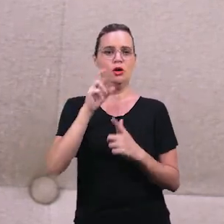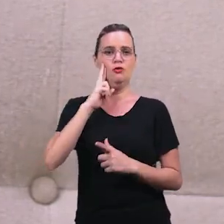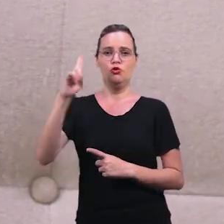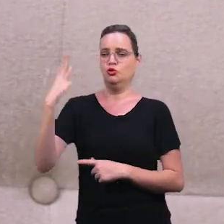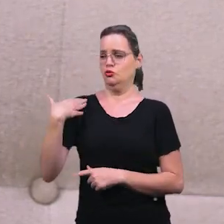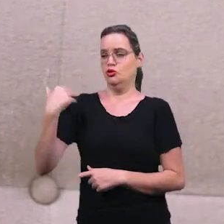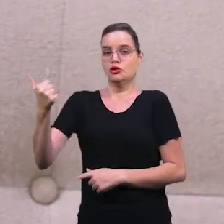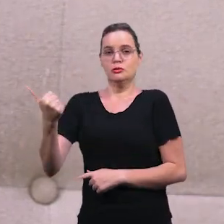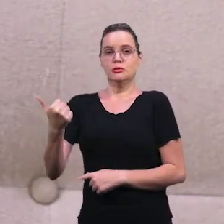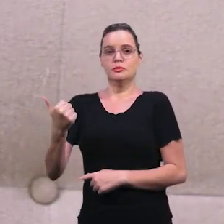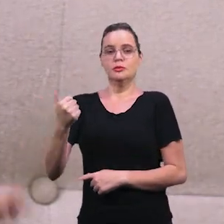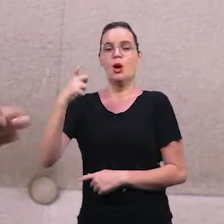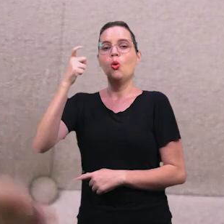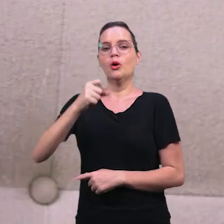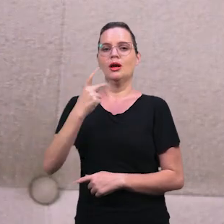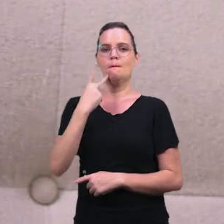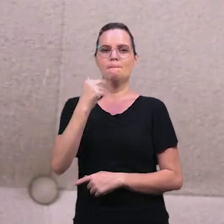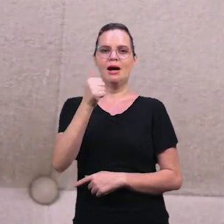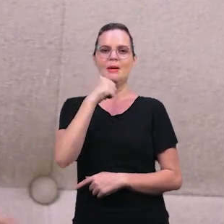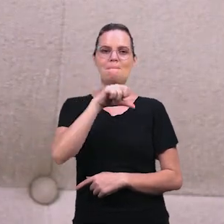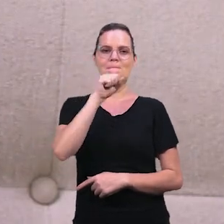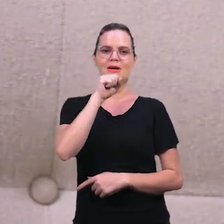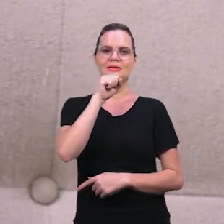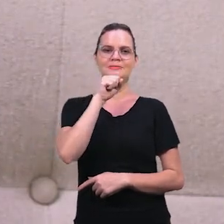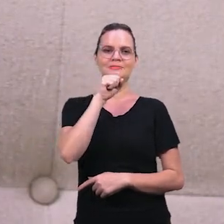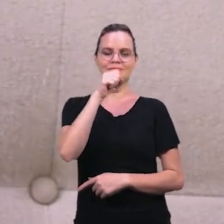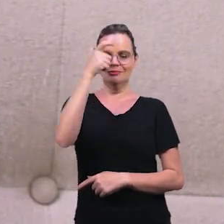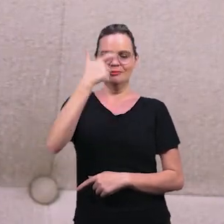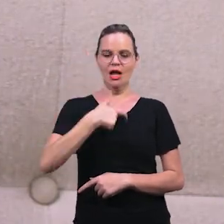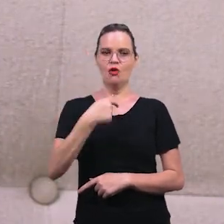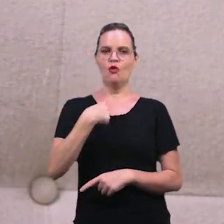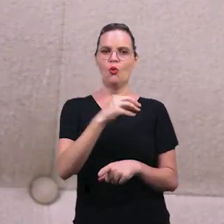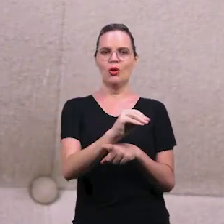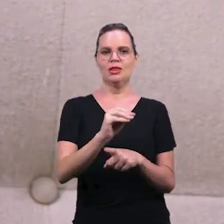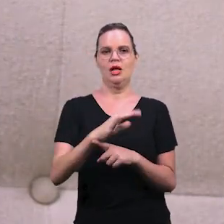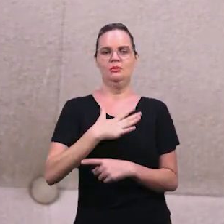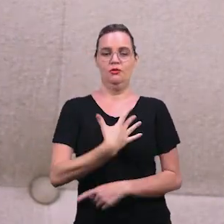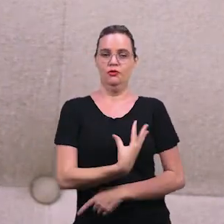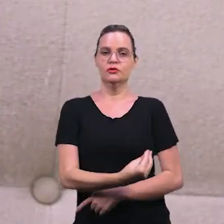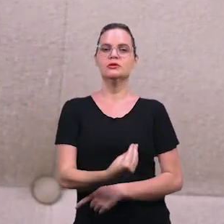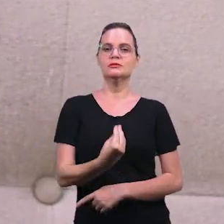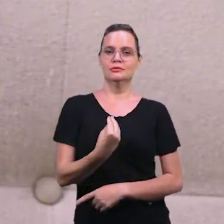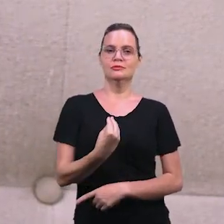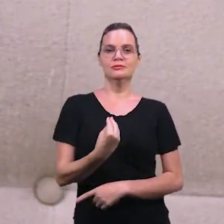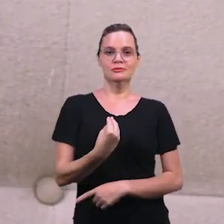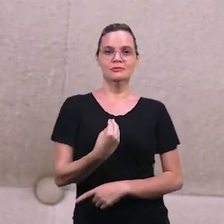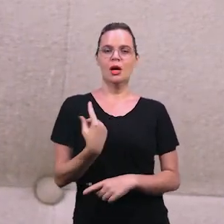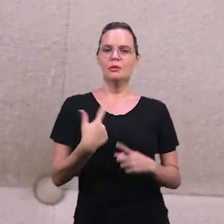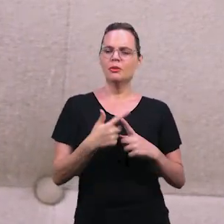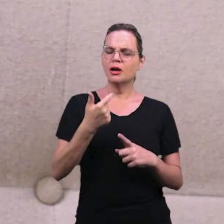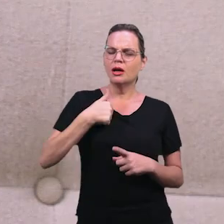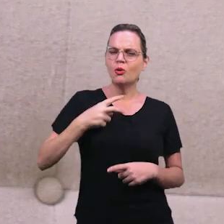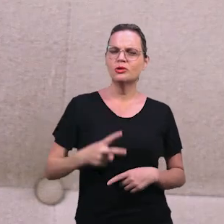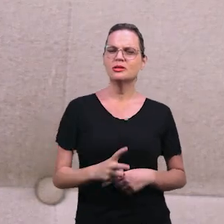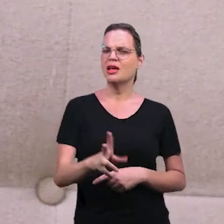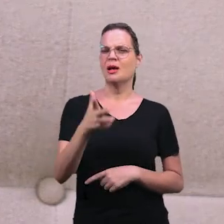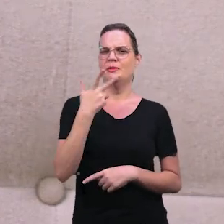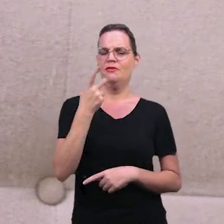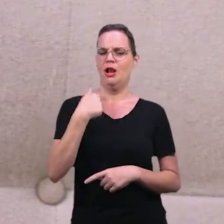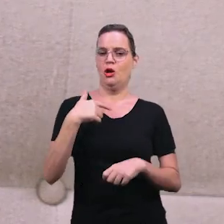deu, né? Que é ser pai e ser mãe, de cuidar dos nossos filhos. Então, assim, eu sempre